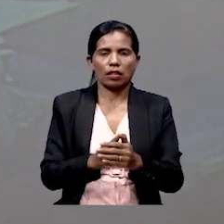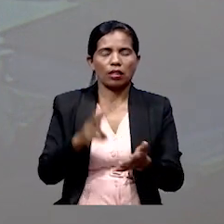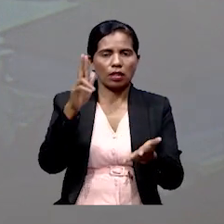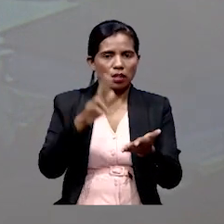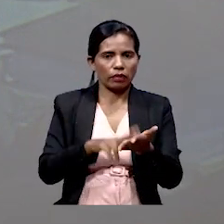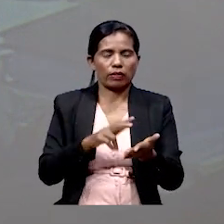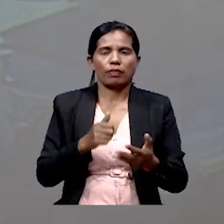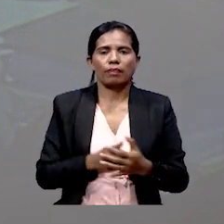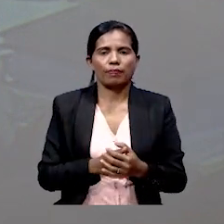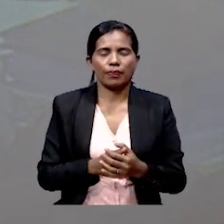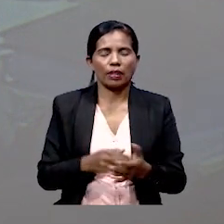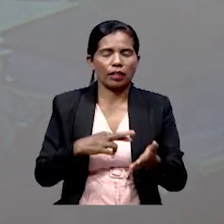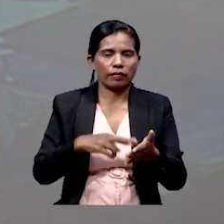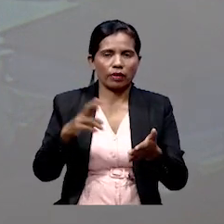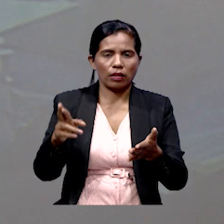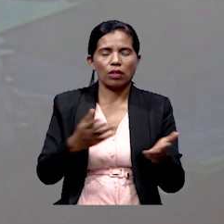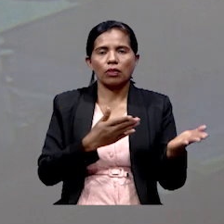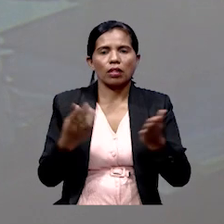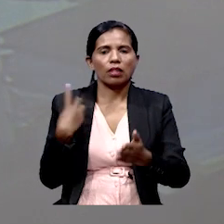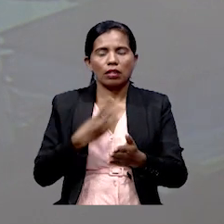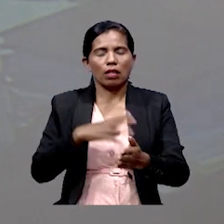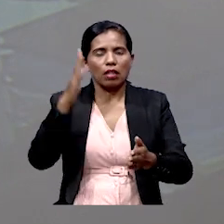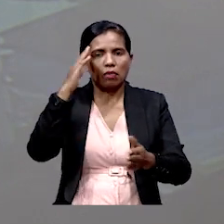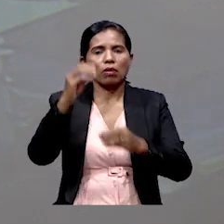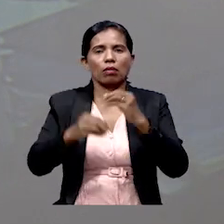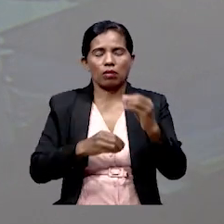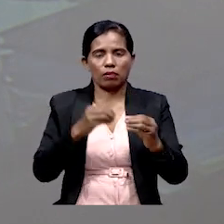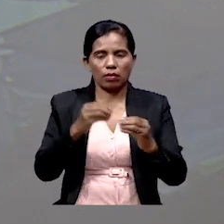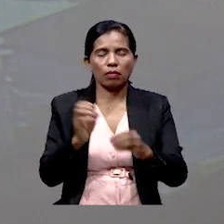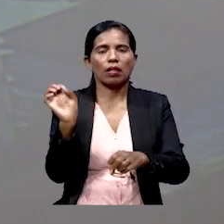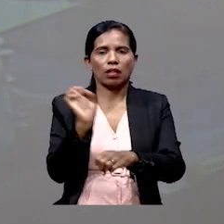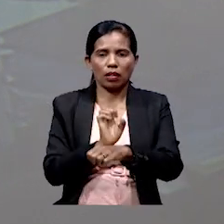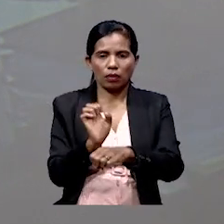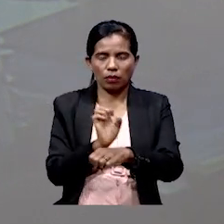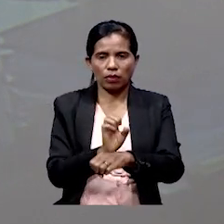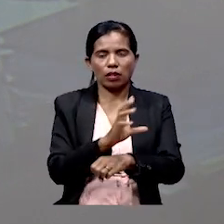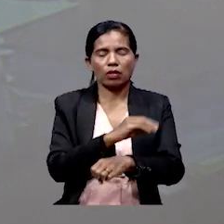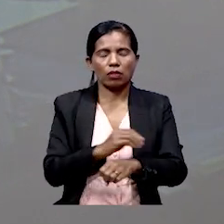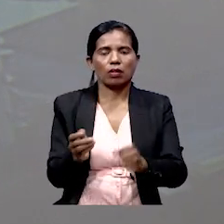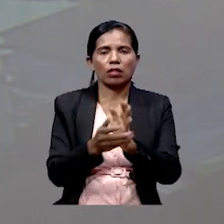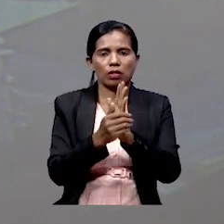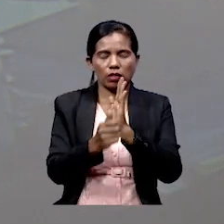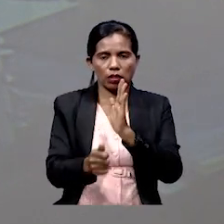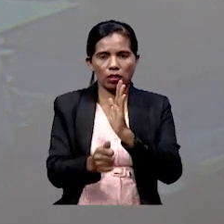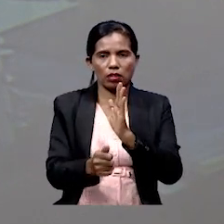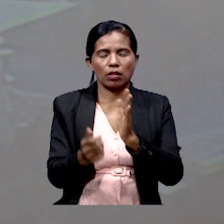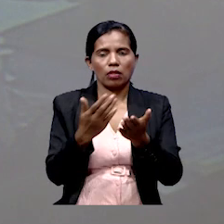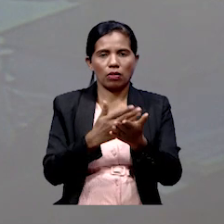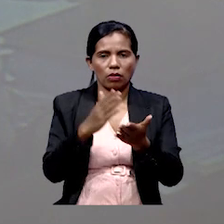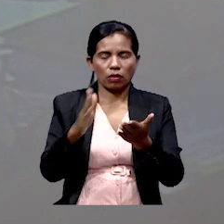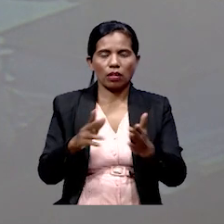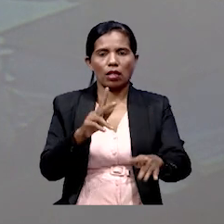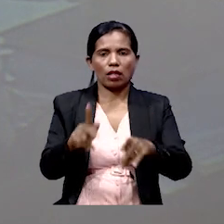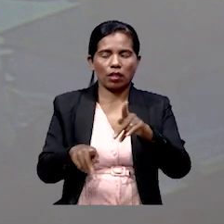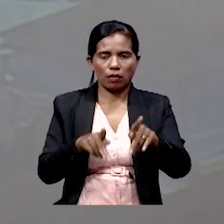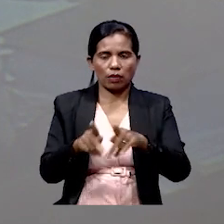retificativo. E retificativo ne lorita tuhanu inkona ba economia ne rasi, capacidade de compra ita ne povo